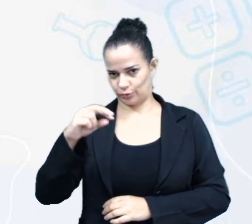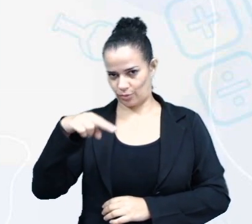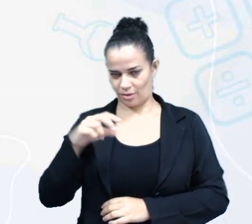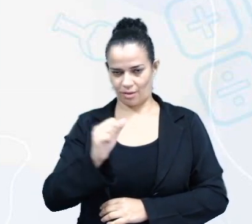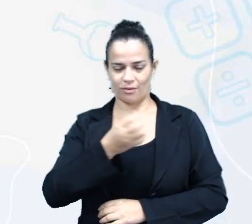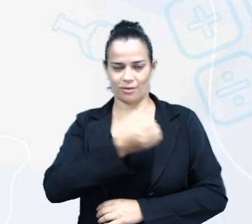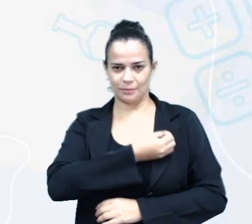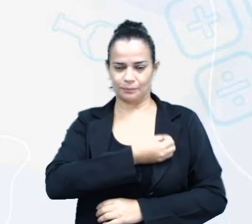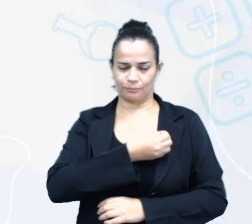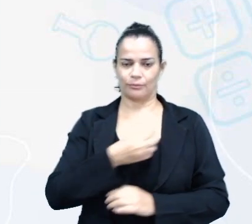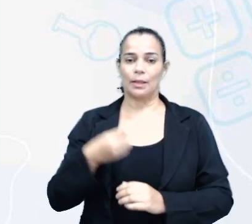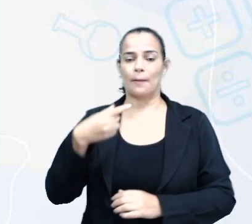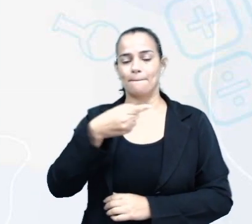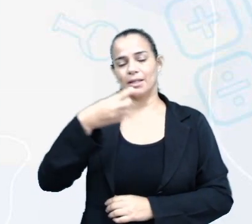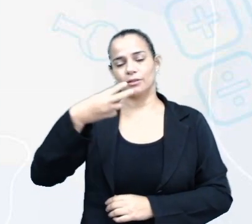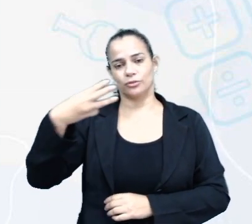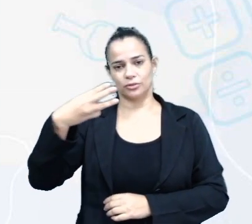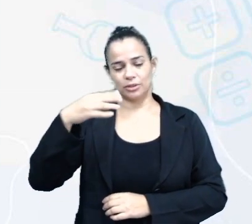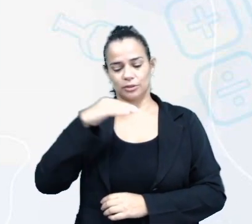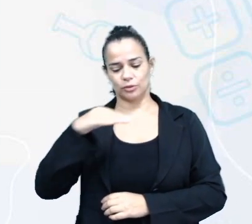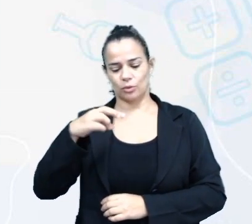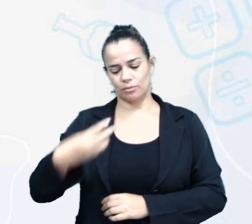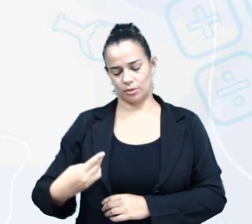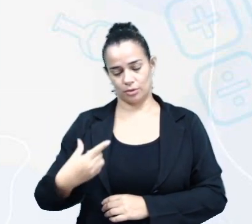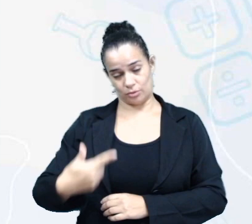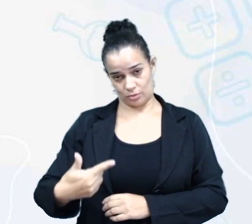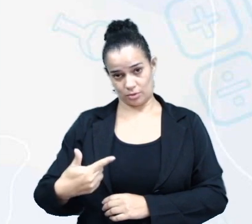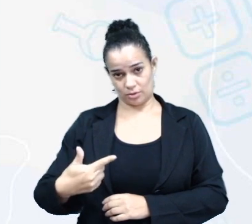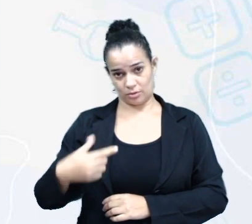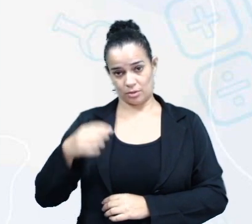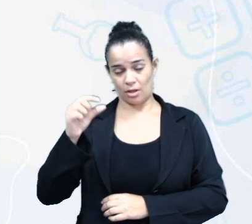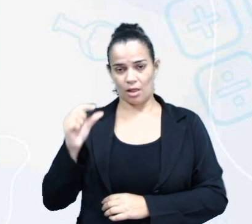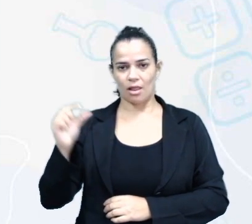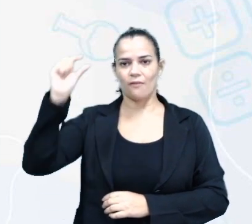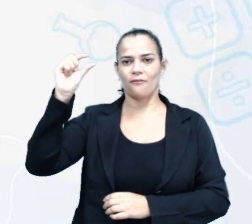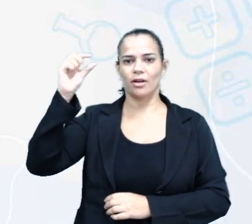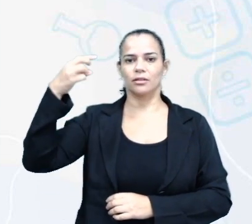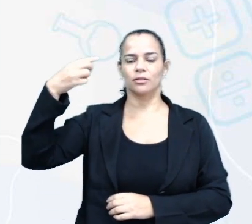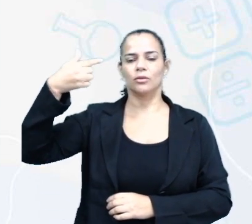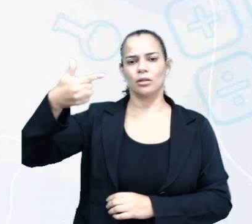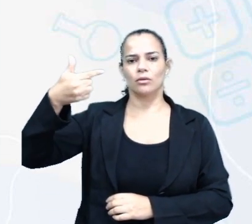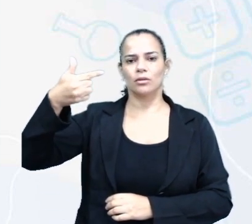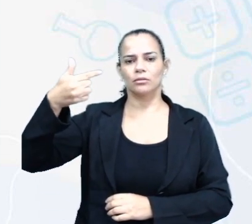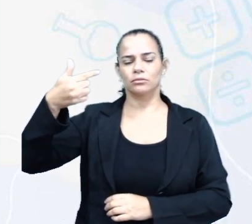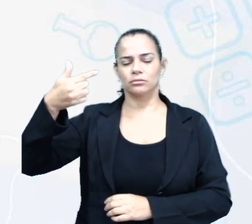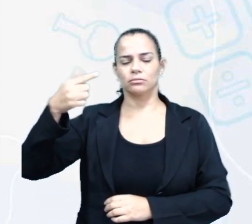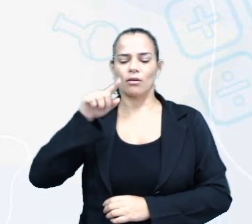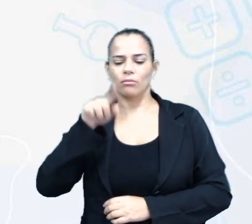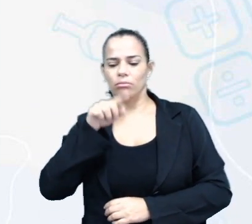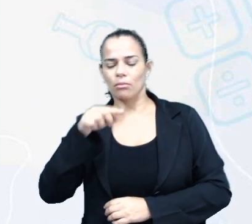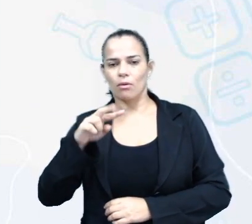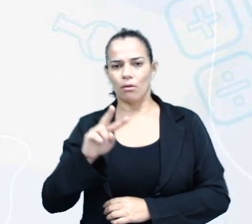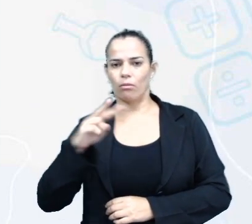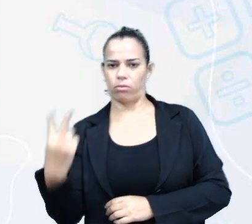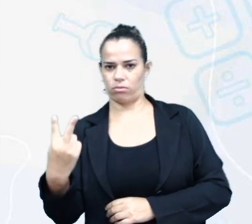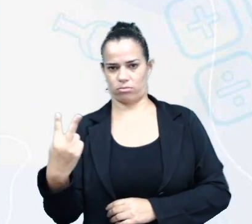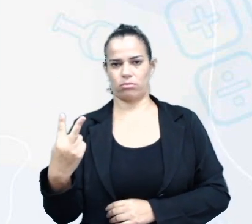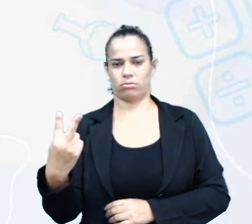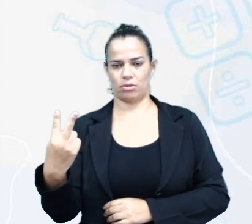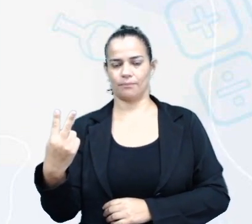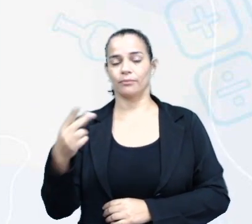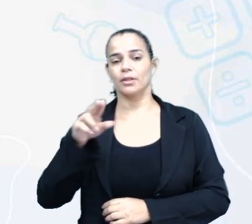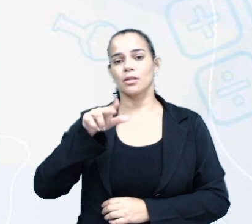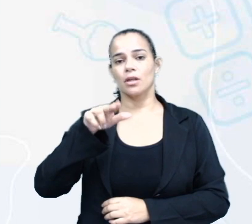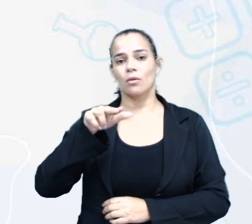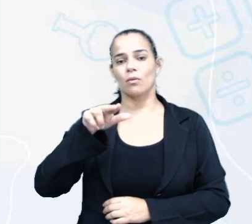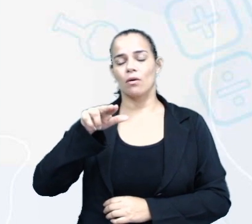2 elevado a 2, é só fazer menos 3 sobre 2 vezes menos 3 sobre 2, que vai dar igual a 9